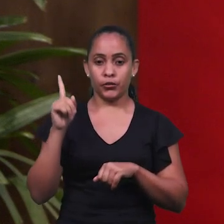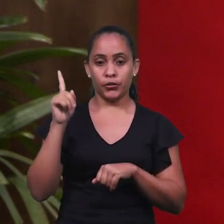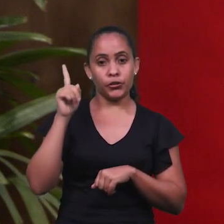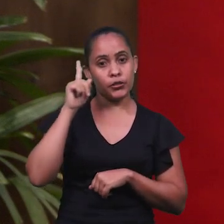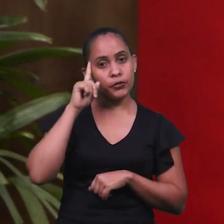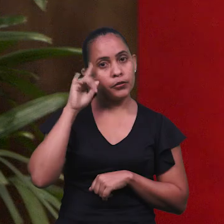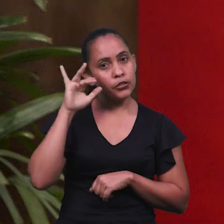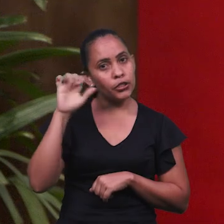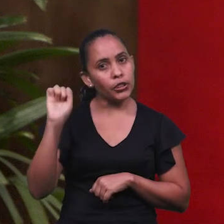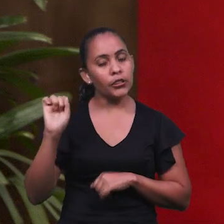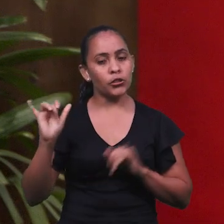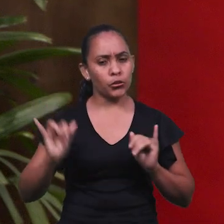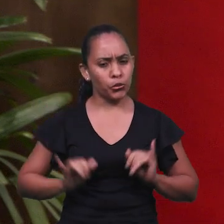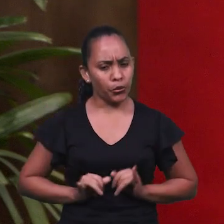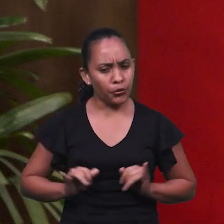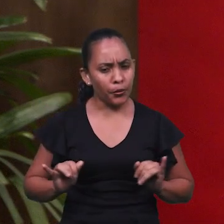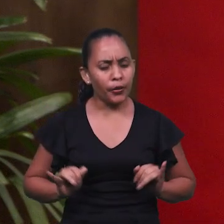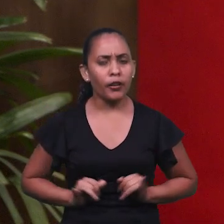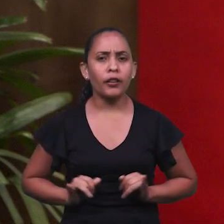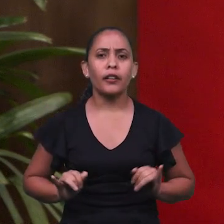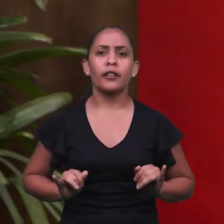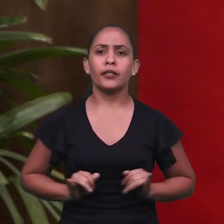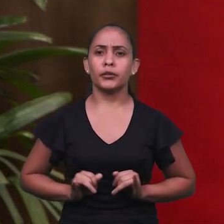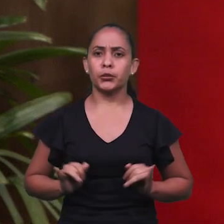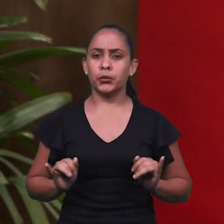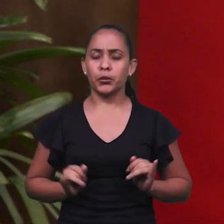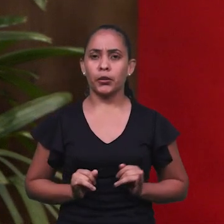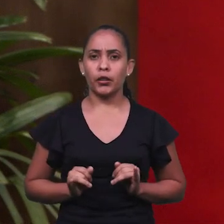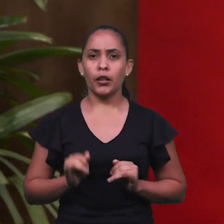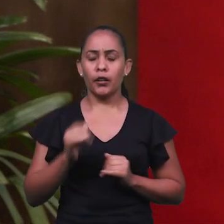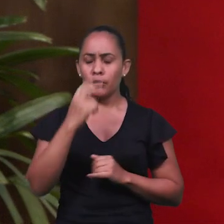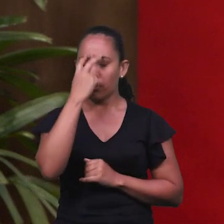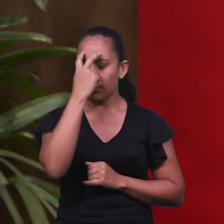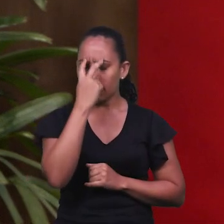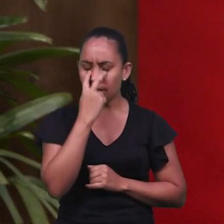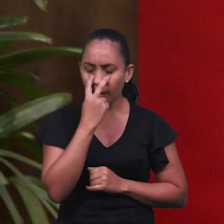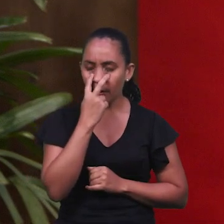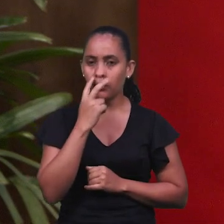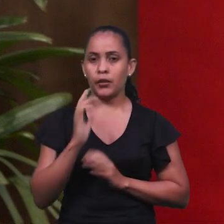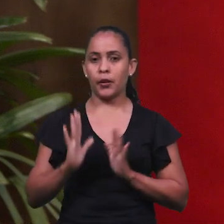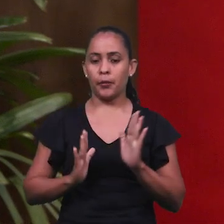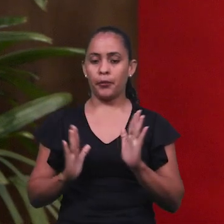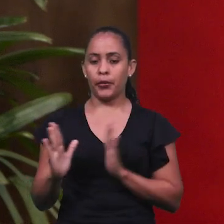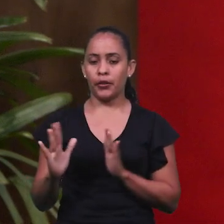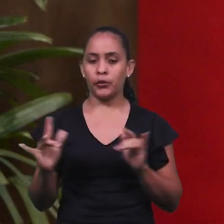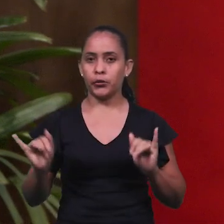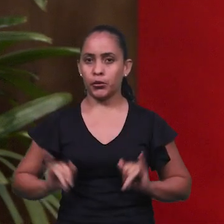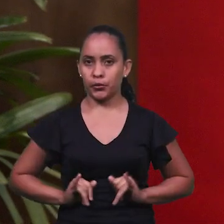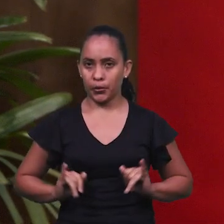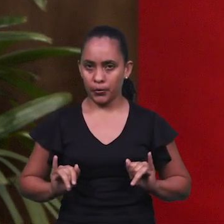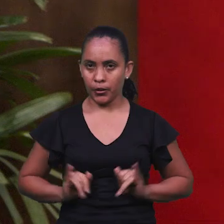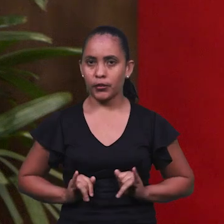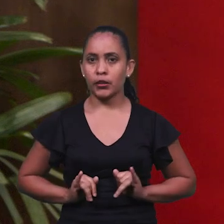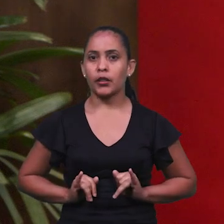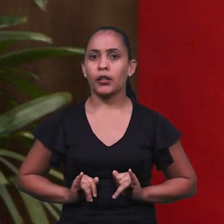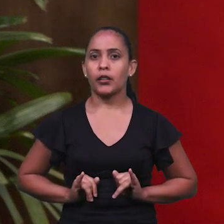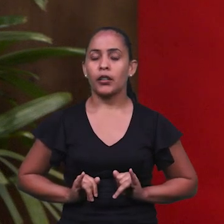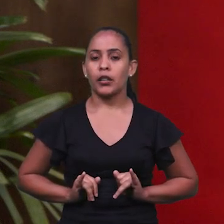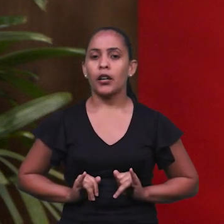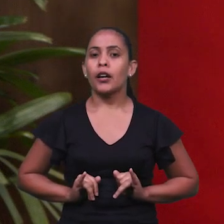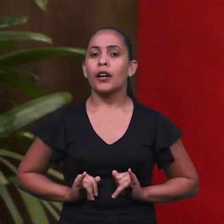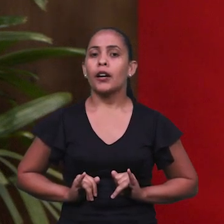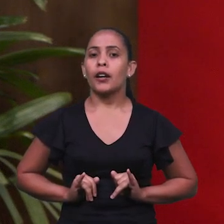Foi preso, né? Perdeu a visão. O que ele passou, o sofrimento dele, foi